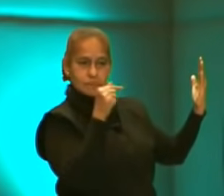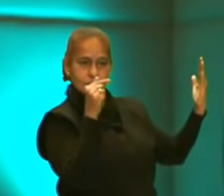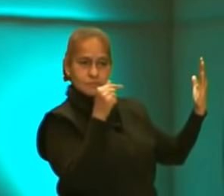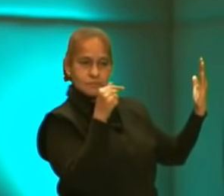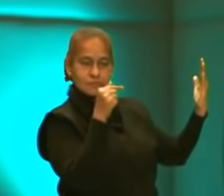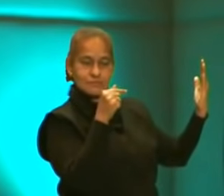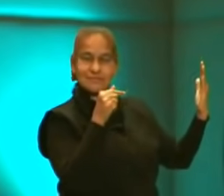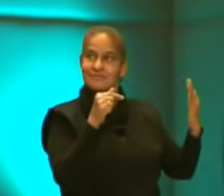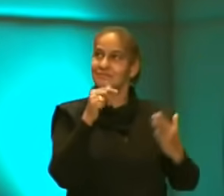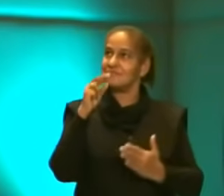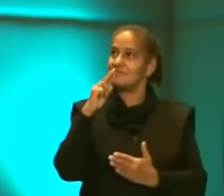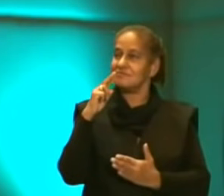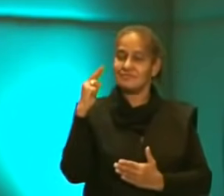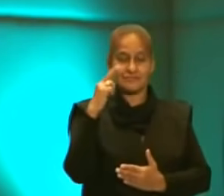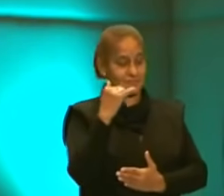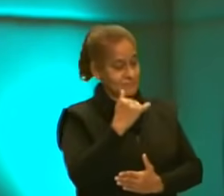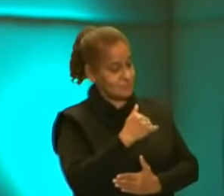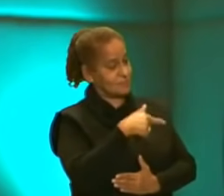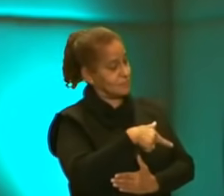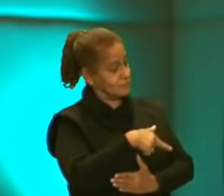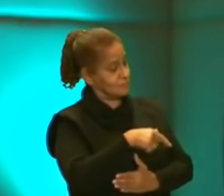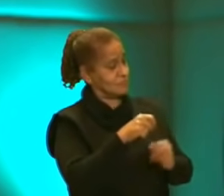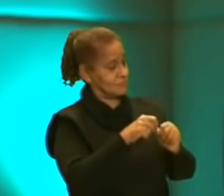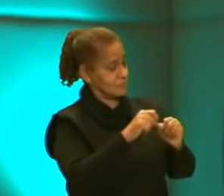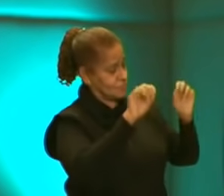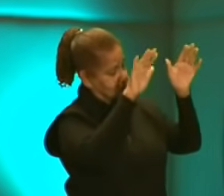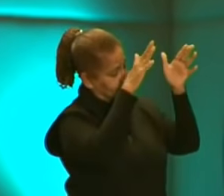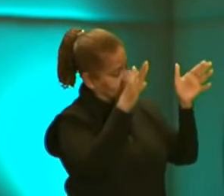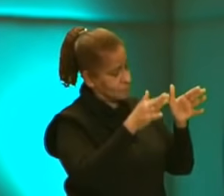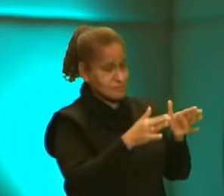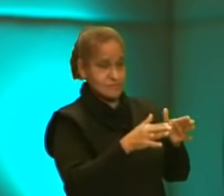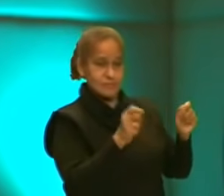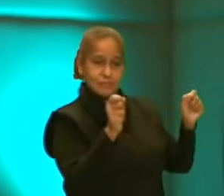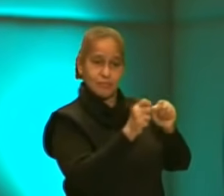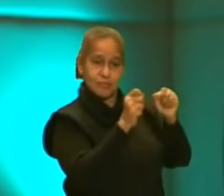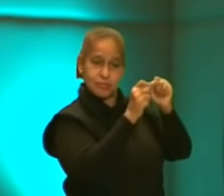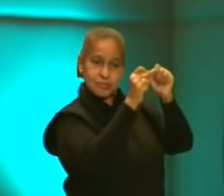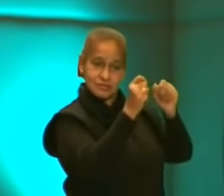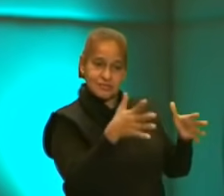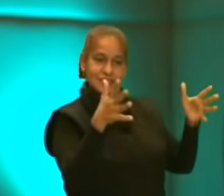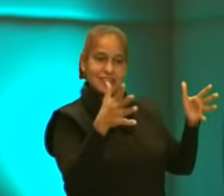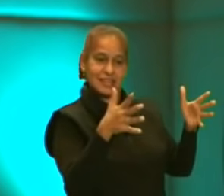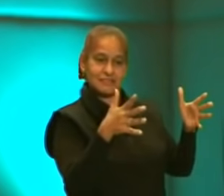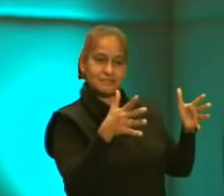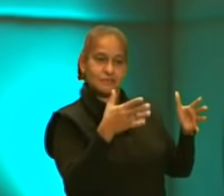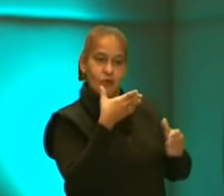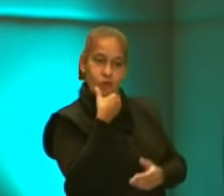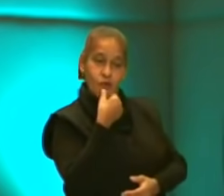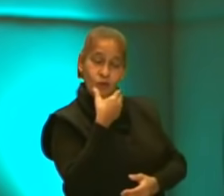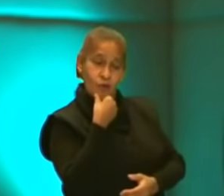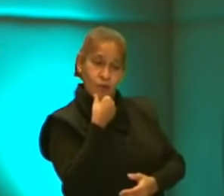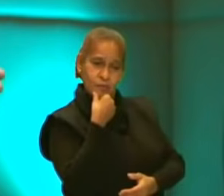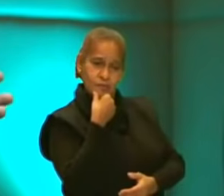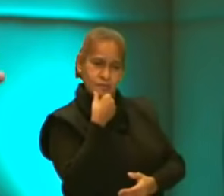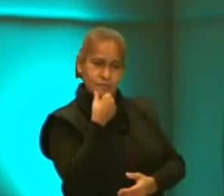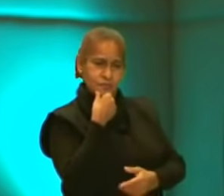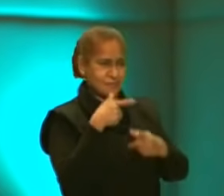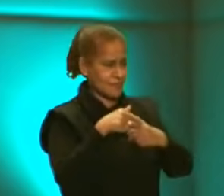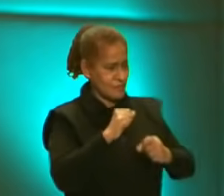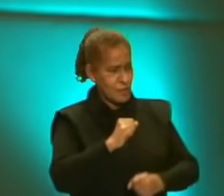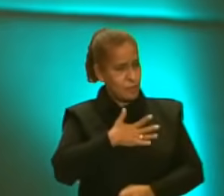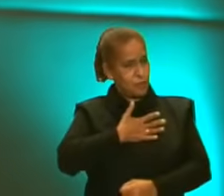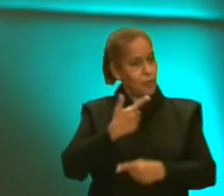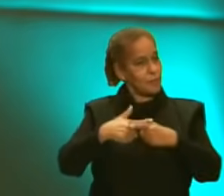E o Senhor falou para ele: foi assim que eu te criei. E aquilo foi um choque tão grande, ele não entendia mais